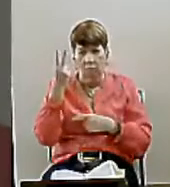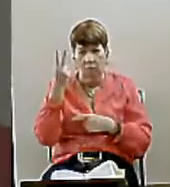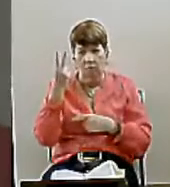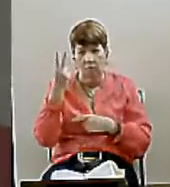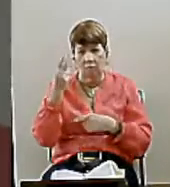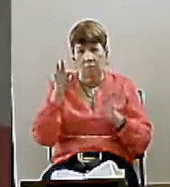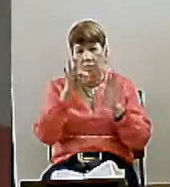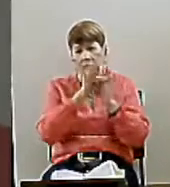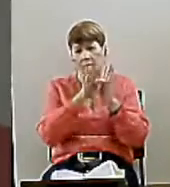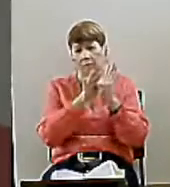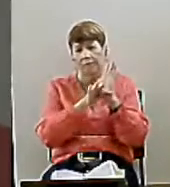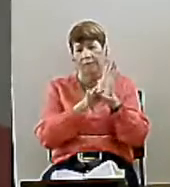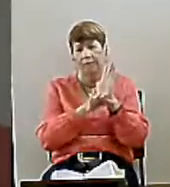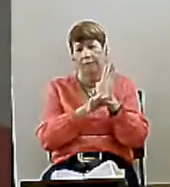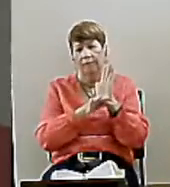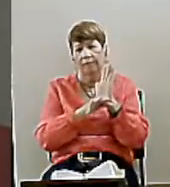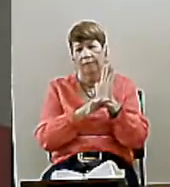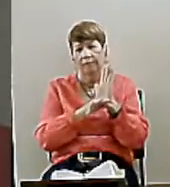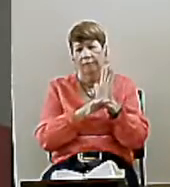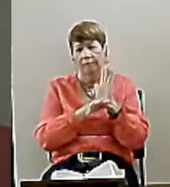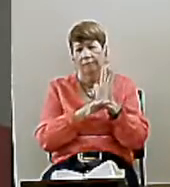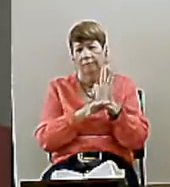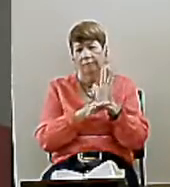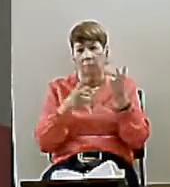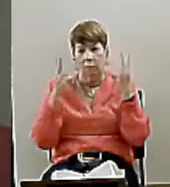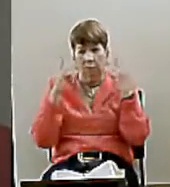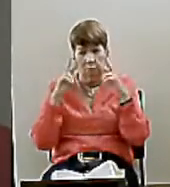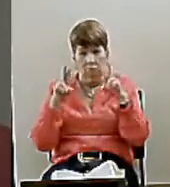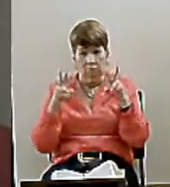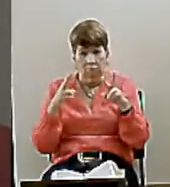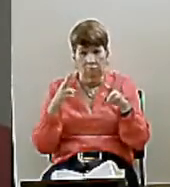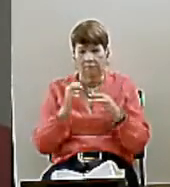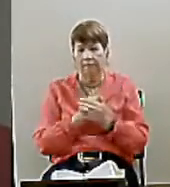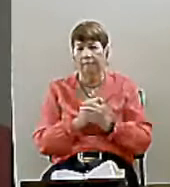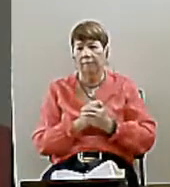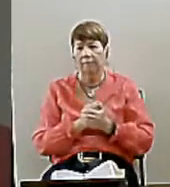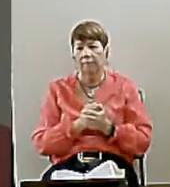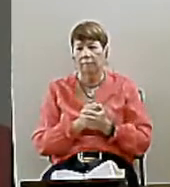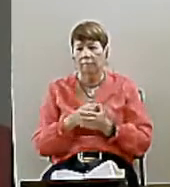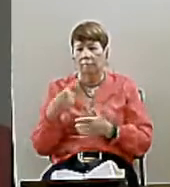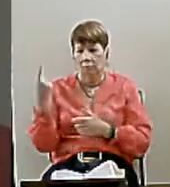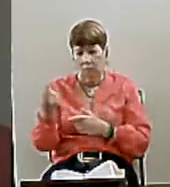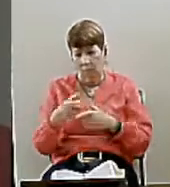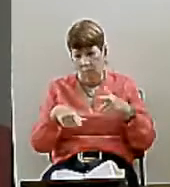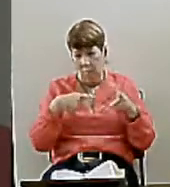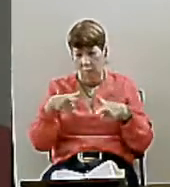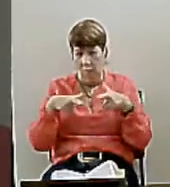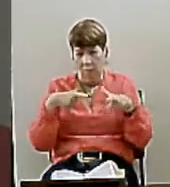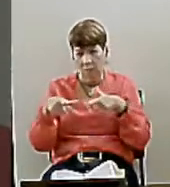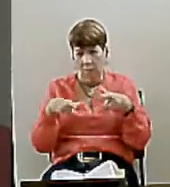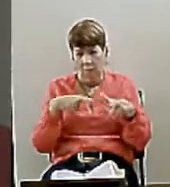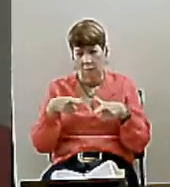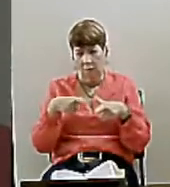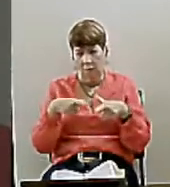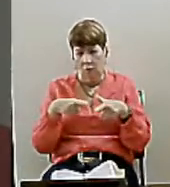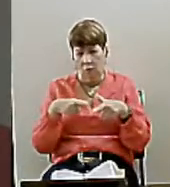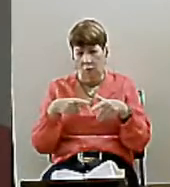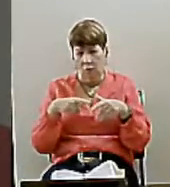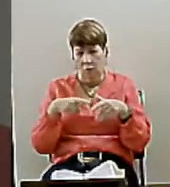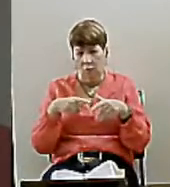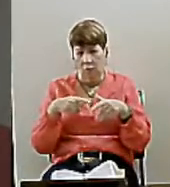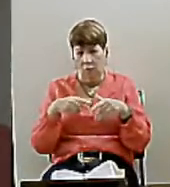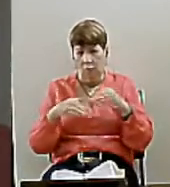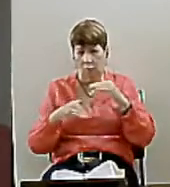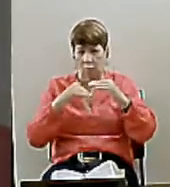no texto a seguir e que às vezes passam despercebido de nós ele diz já que nós estamos trabalhando na construção